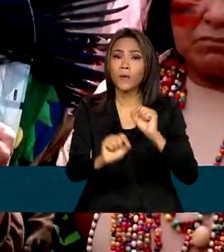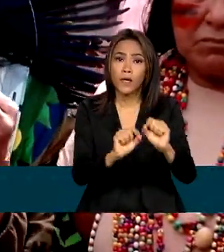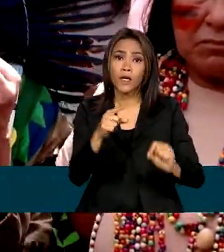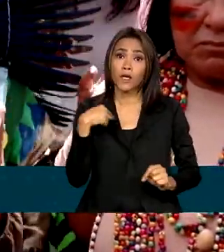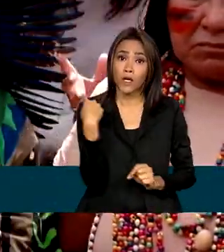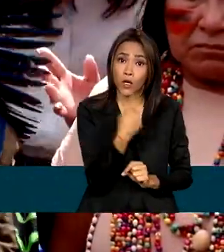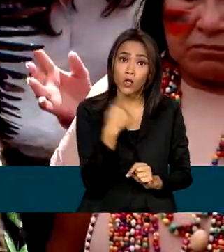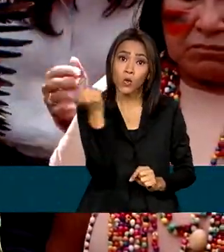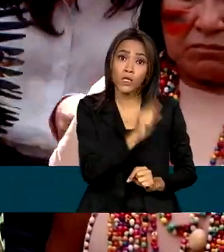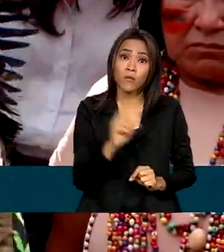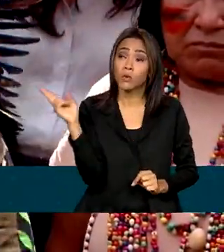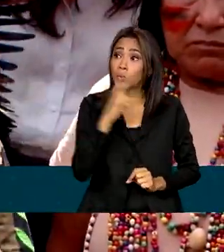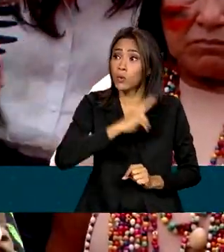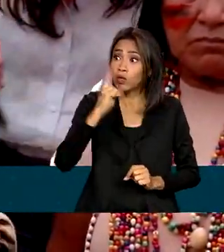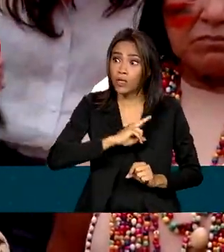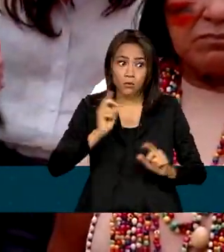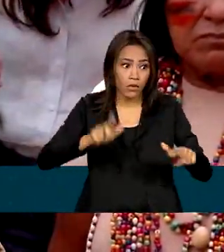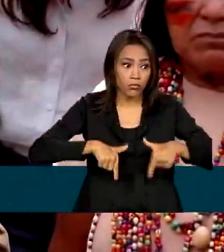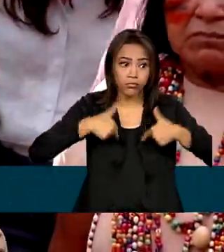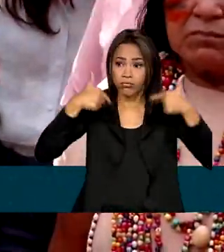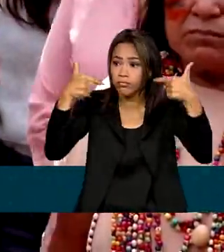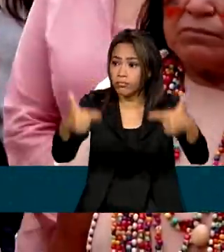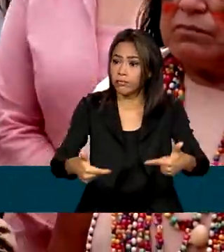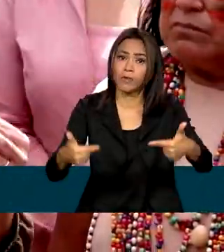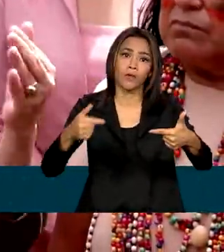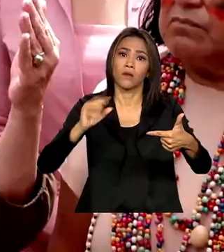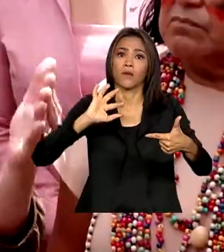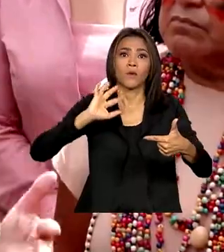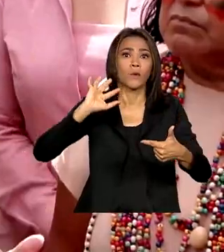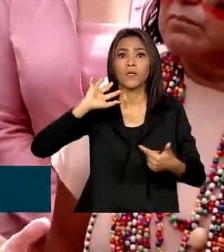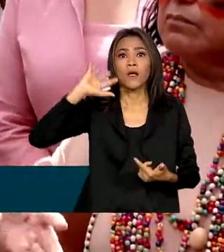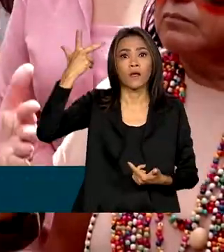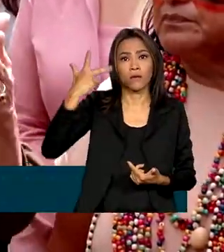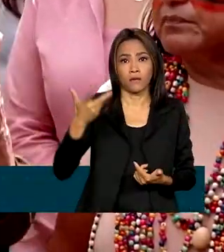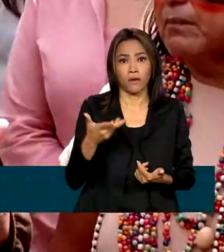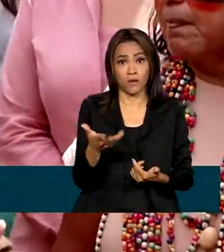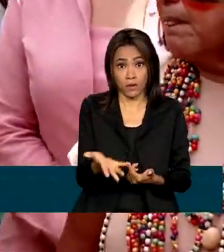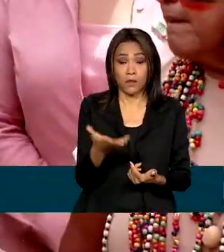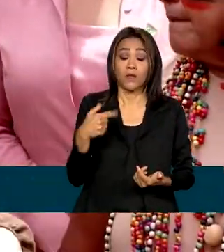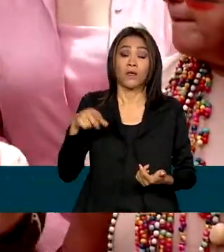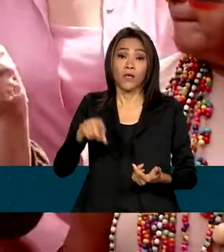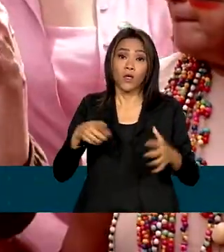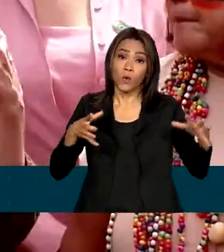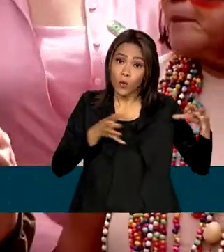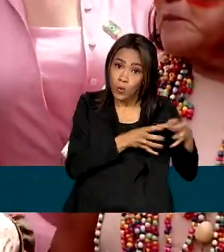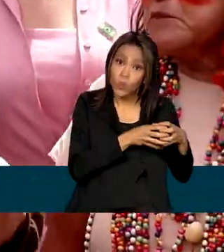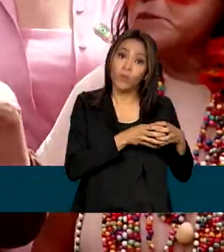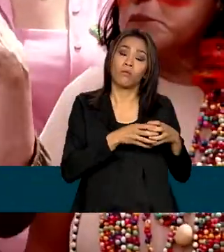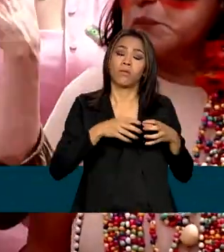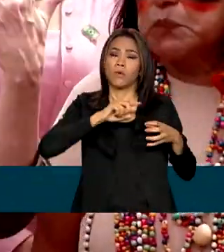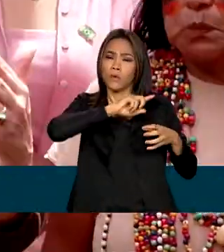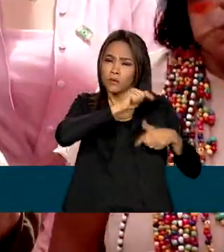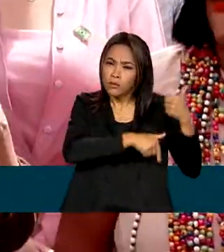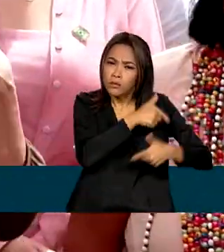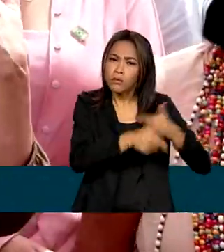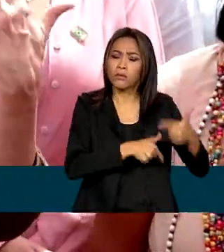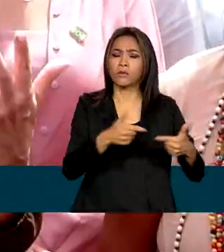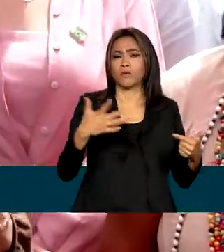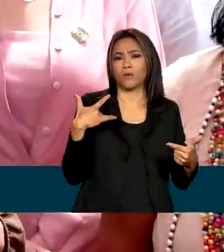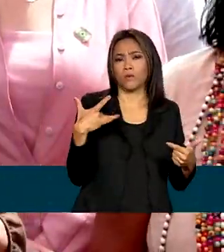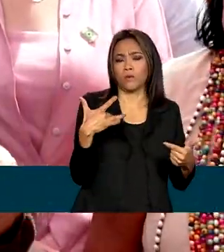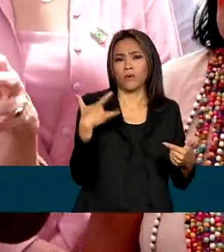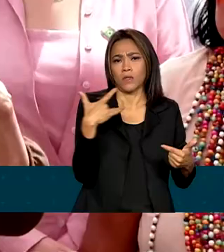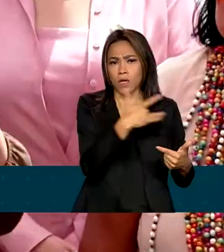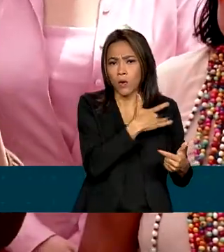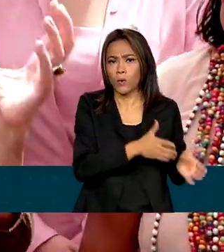de agir rapidamente frente à situação que a missão da Força Nacional do SUS, com a FUNAI e